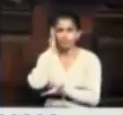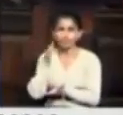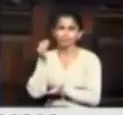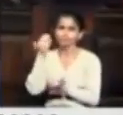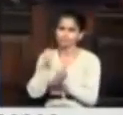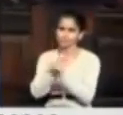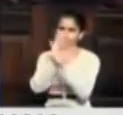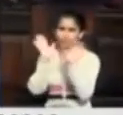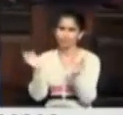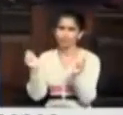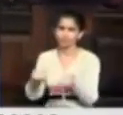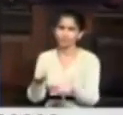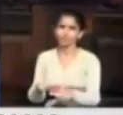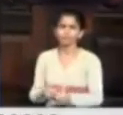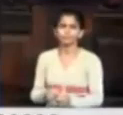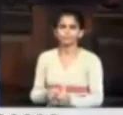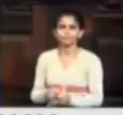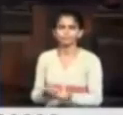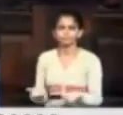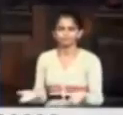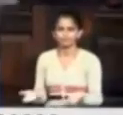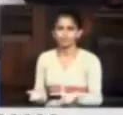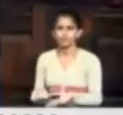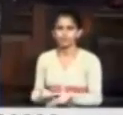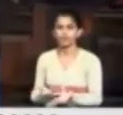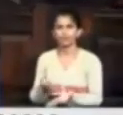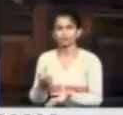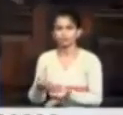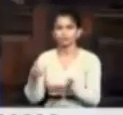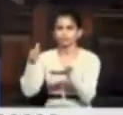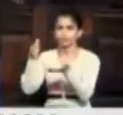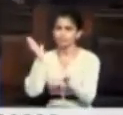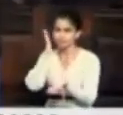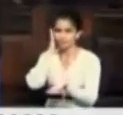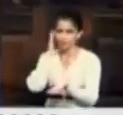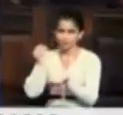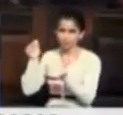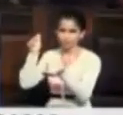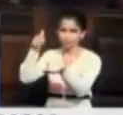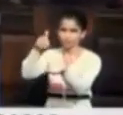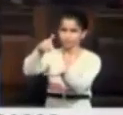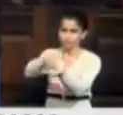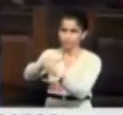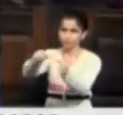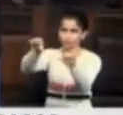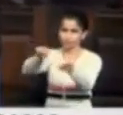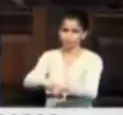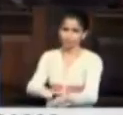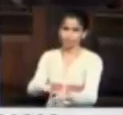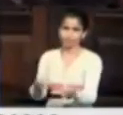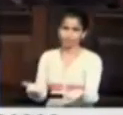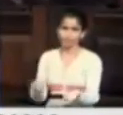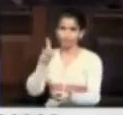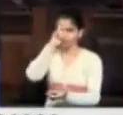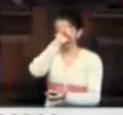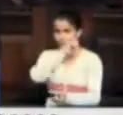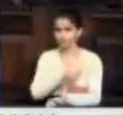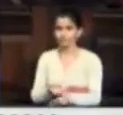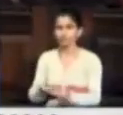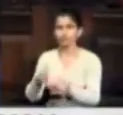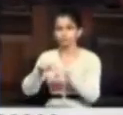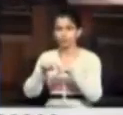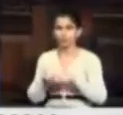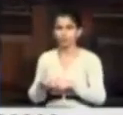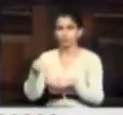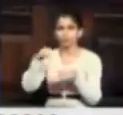diante da forma de se governar o Rio de Janeiro. A gente sabia que ia chegar nesse ponto, sabíamos que ia chegar nesse ponto, por isso a gente votou